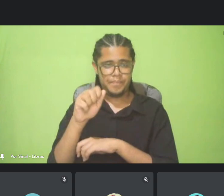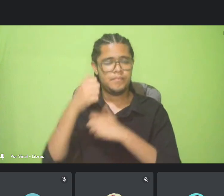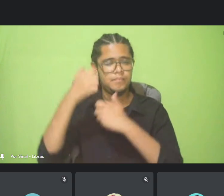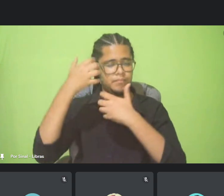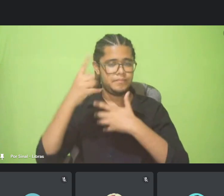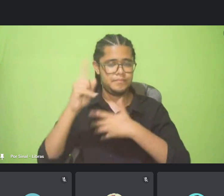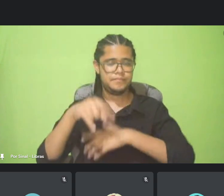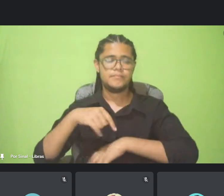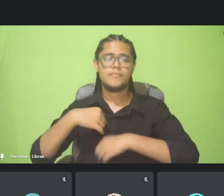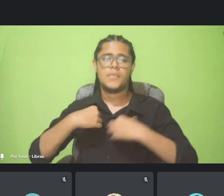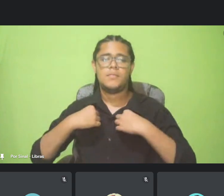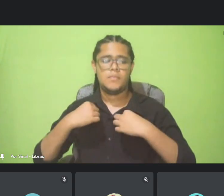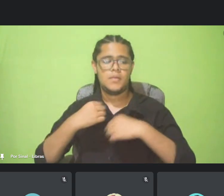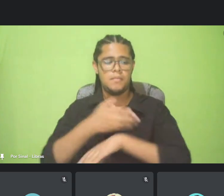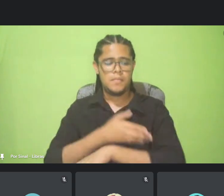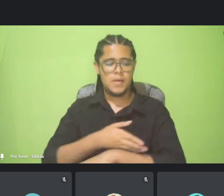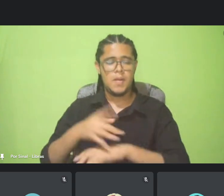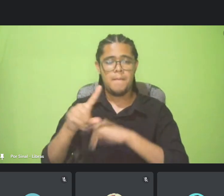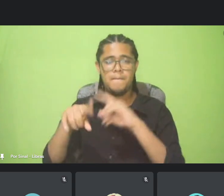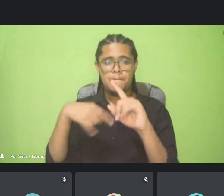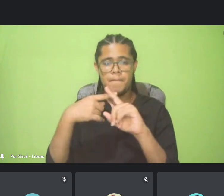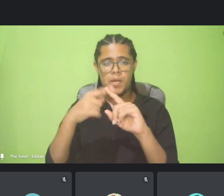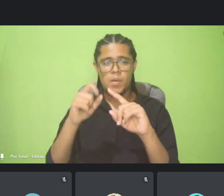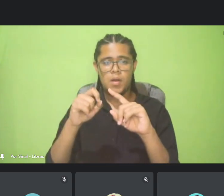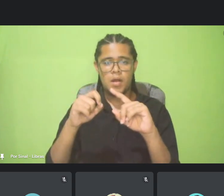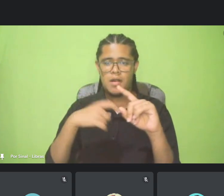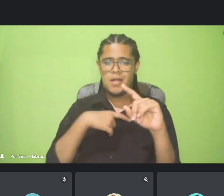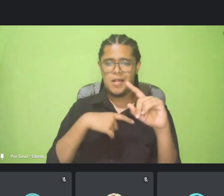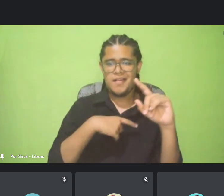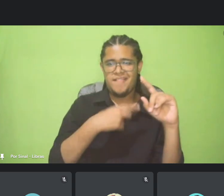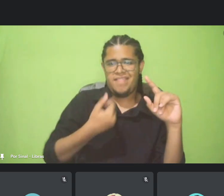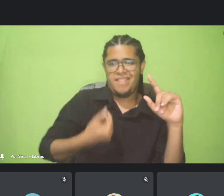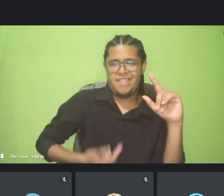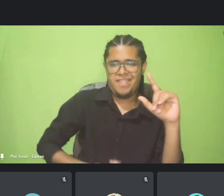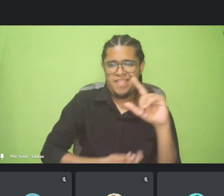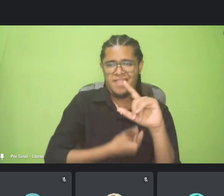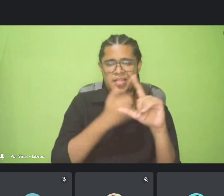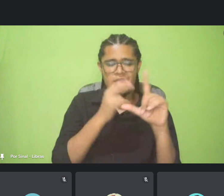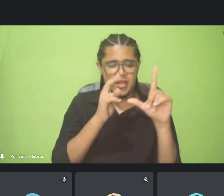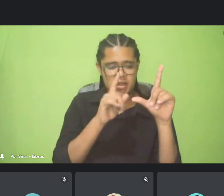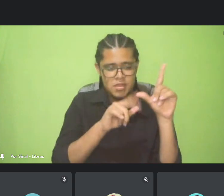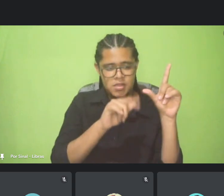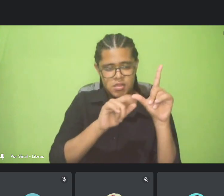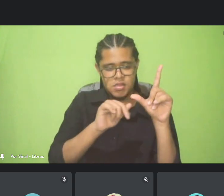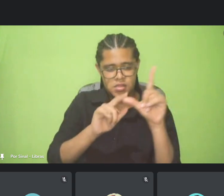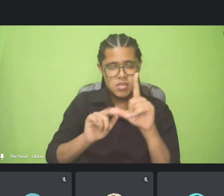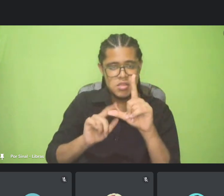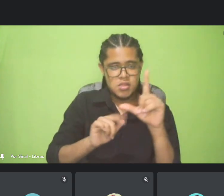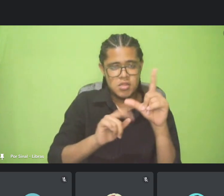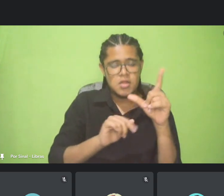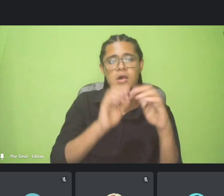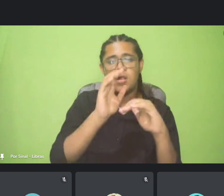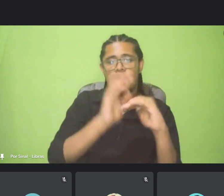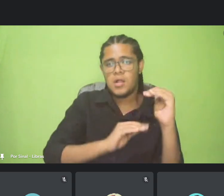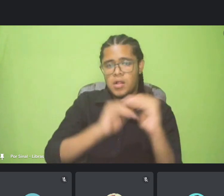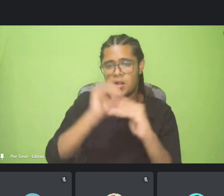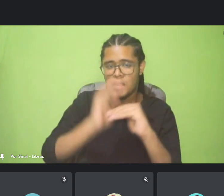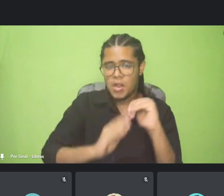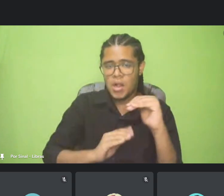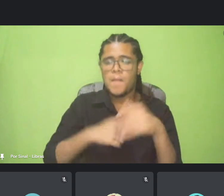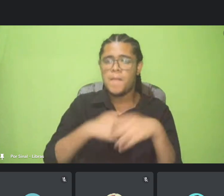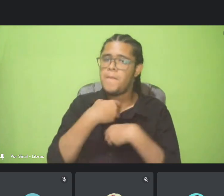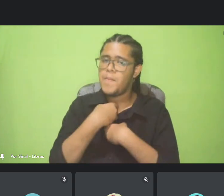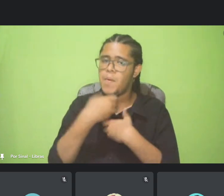letras que os poetas ainda estão vivos, que é de um festival de rock brasileiro que teve.